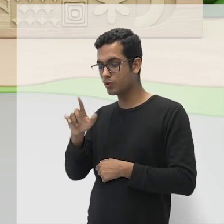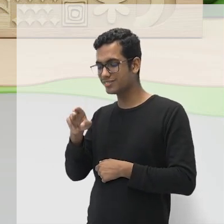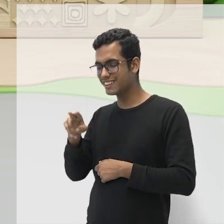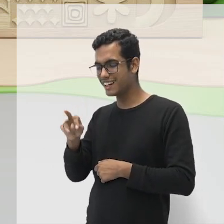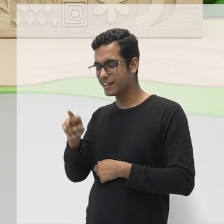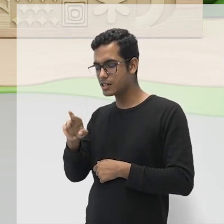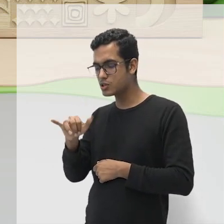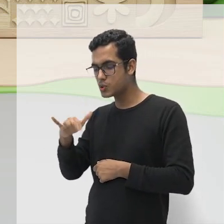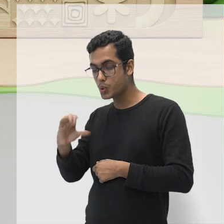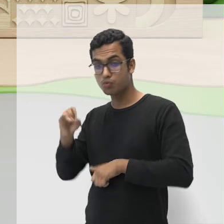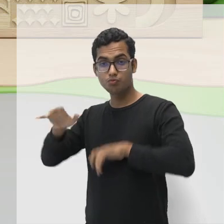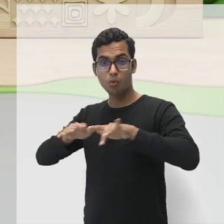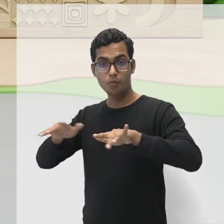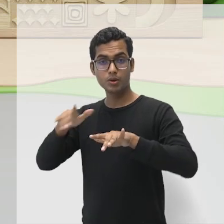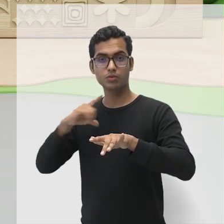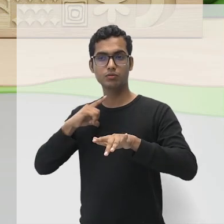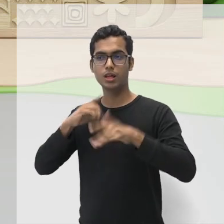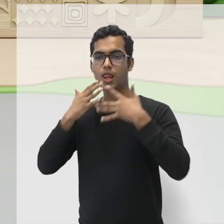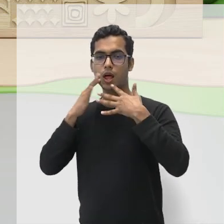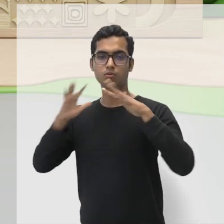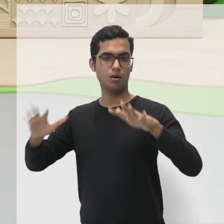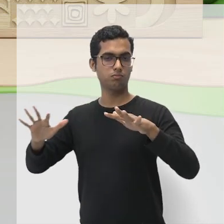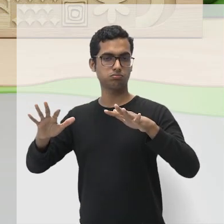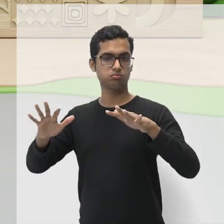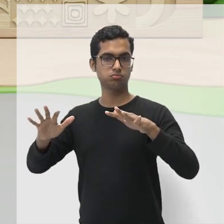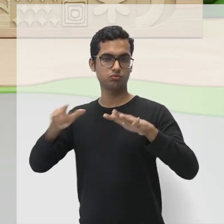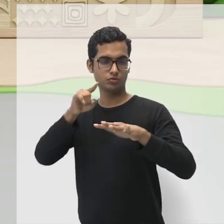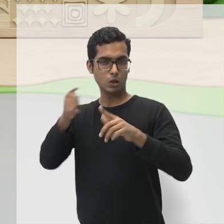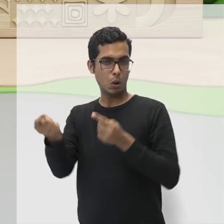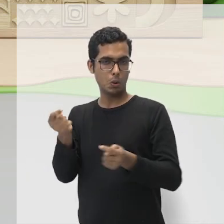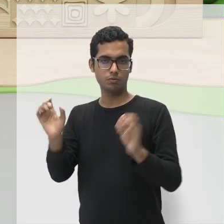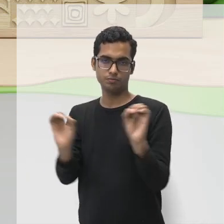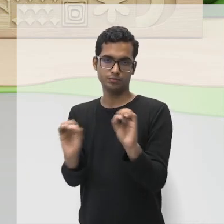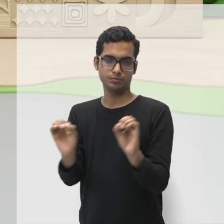movimentos acontecem independente da sua vontade.